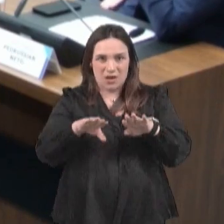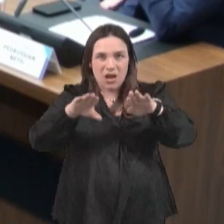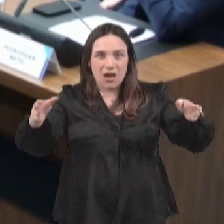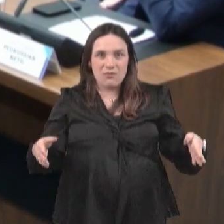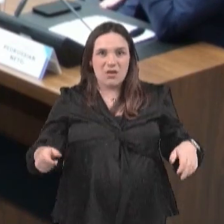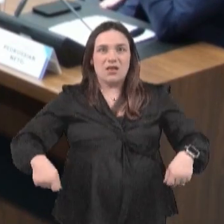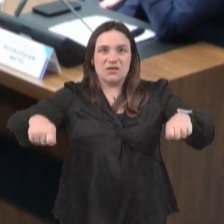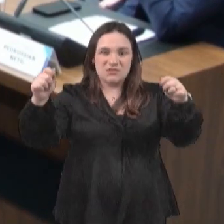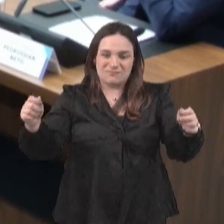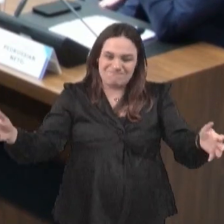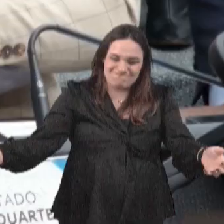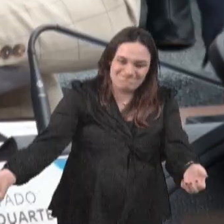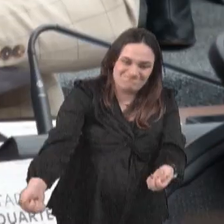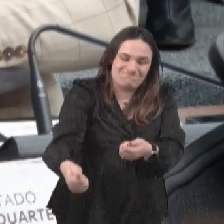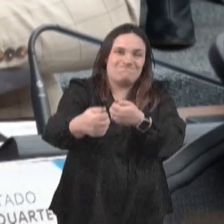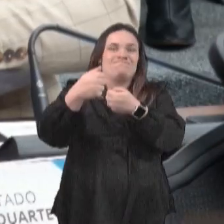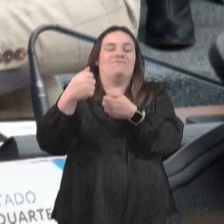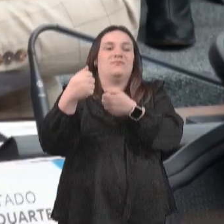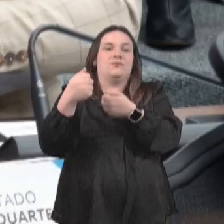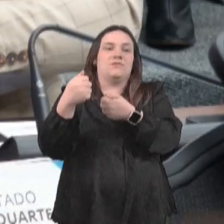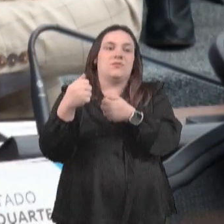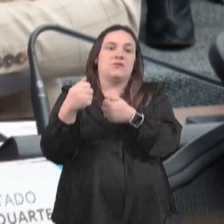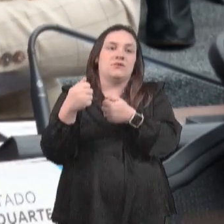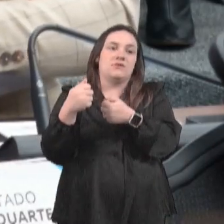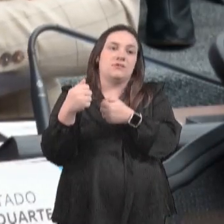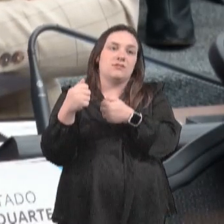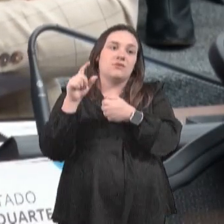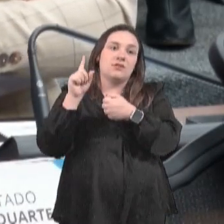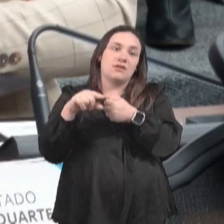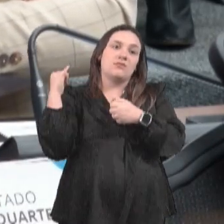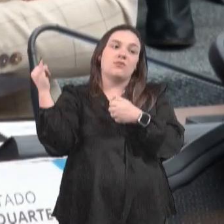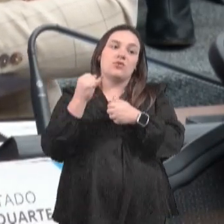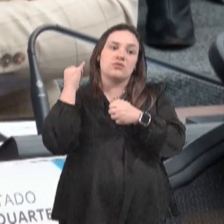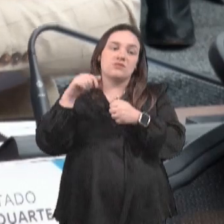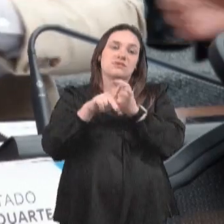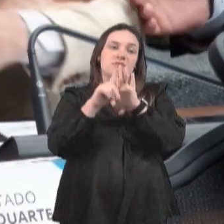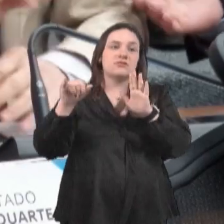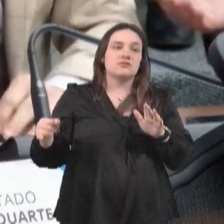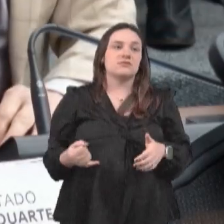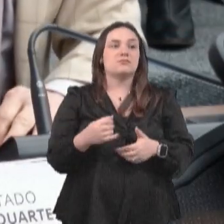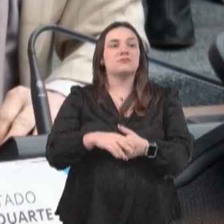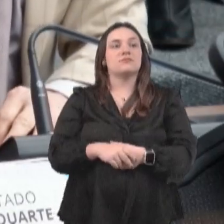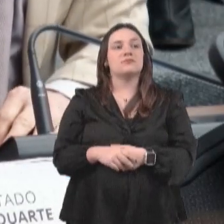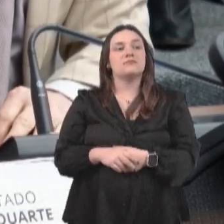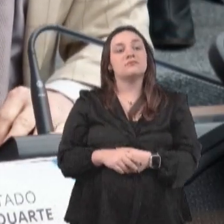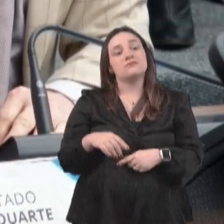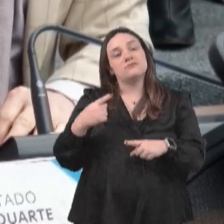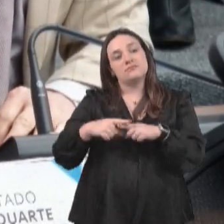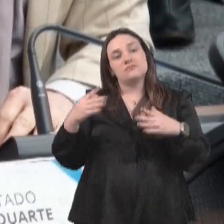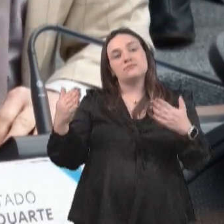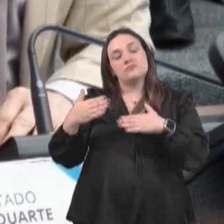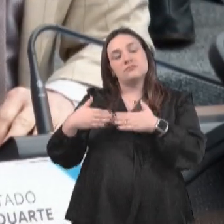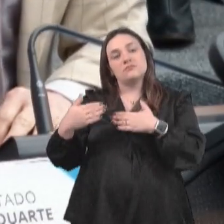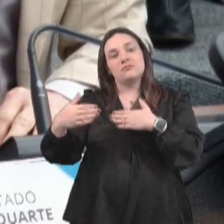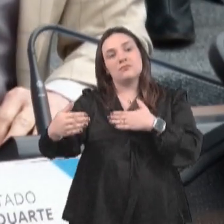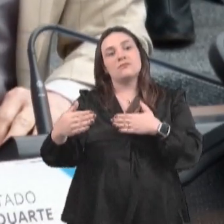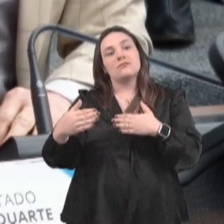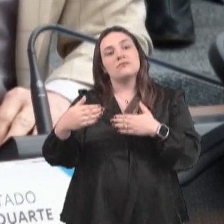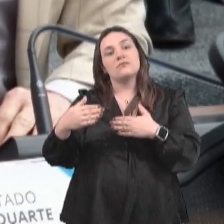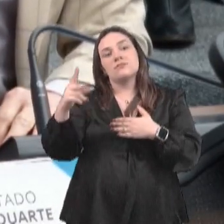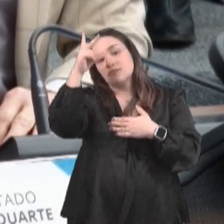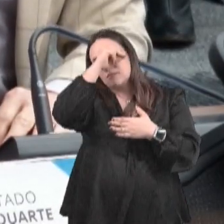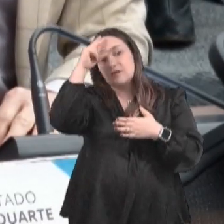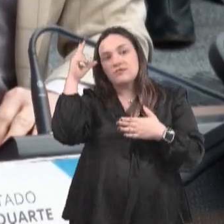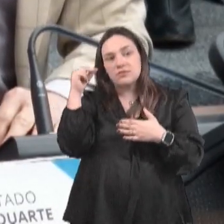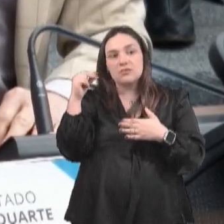conseguia colocar. Então, é importante um projeto desse, porque daqui para frente, o município,